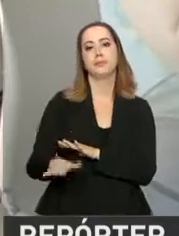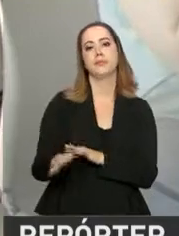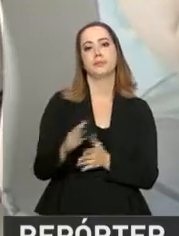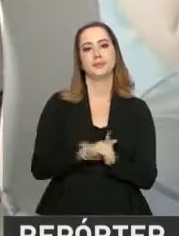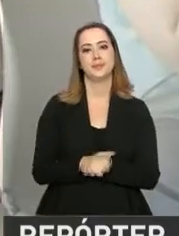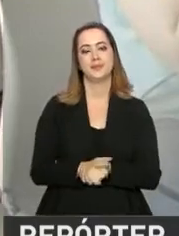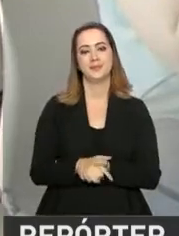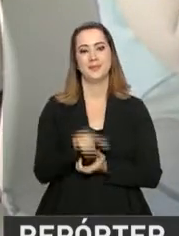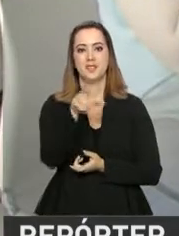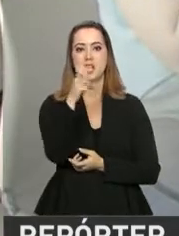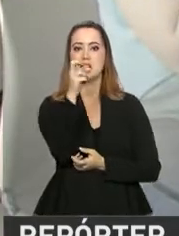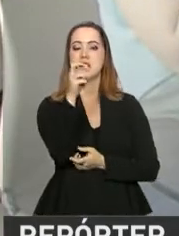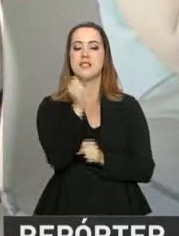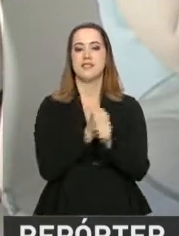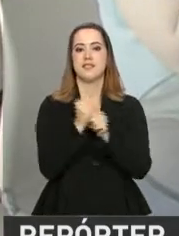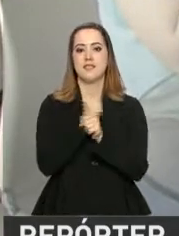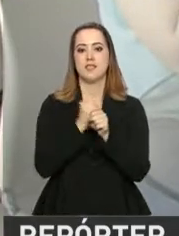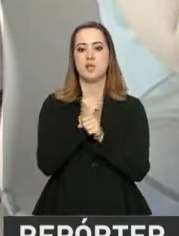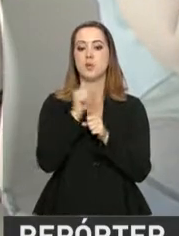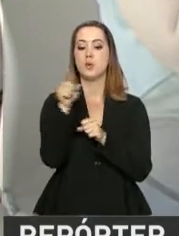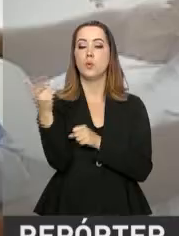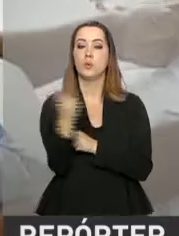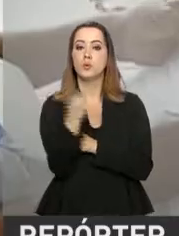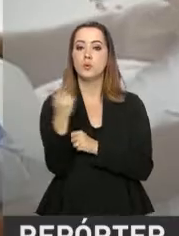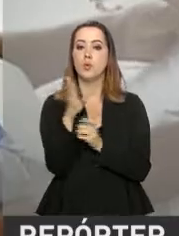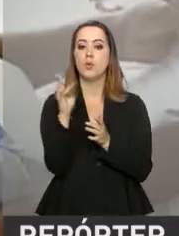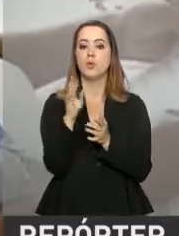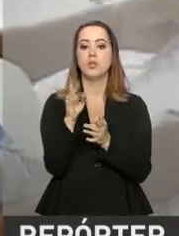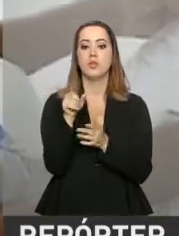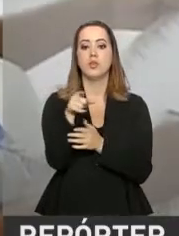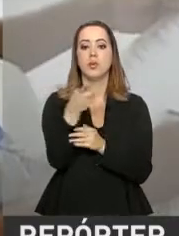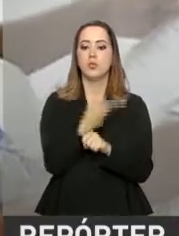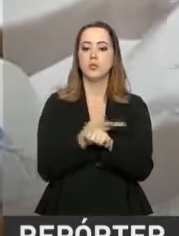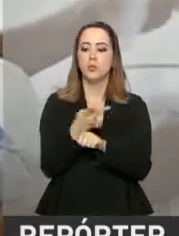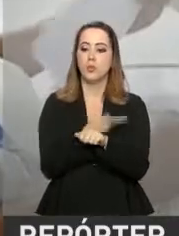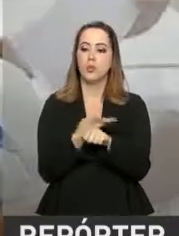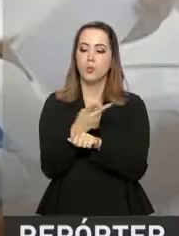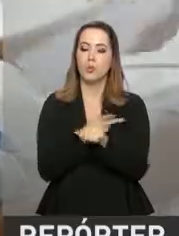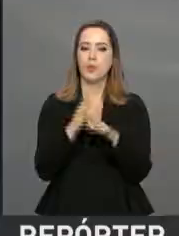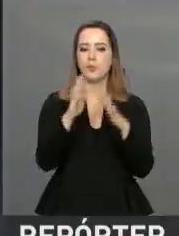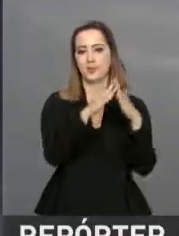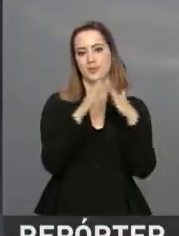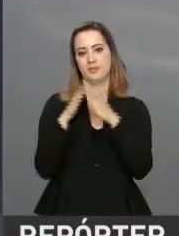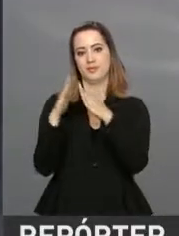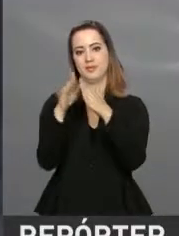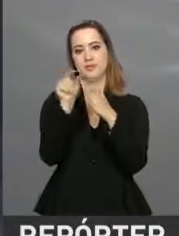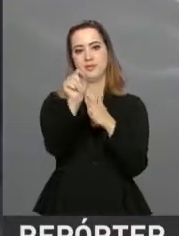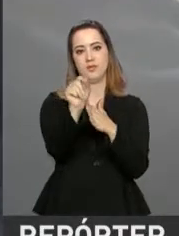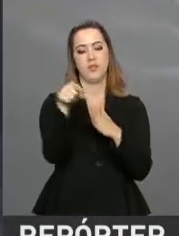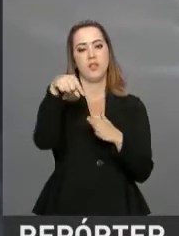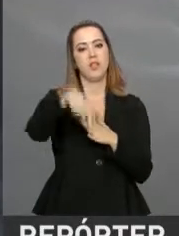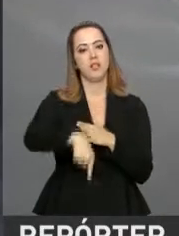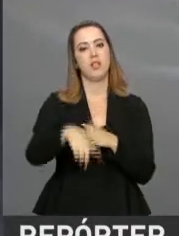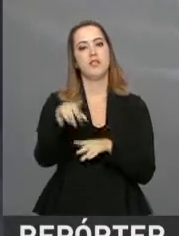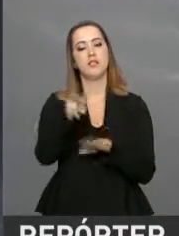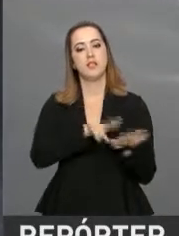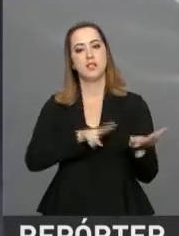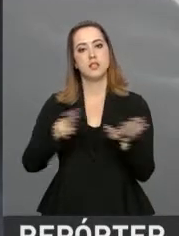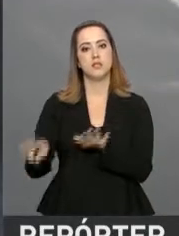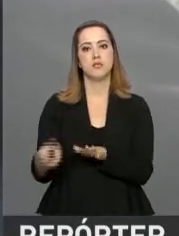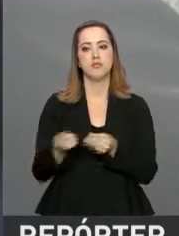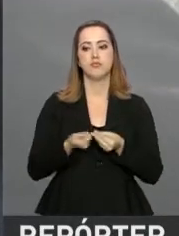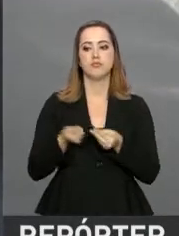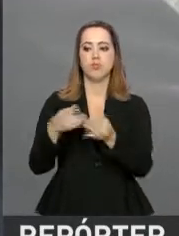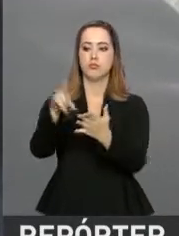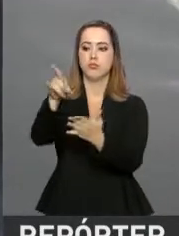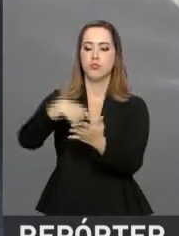hoje faz cinco anos que a Jamila e Wellington busca um lar para chamar de seu nesta semana a entregar